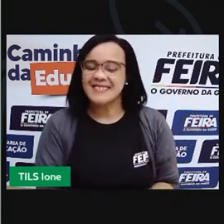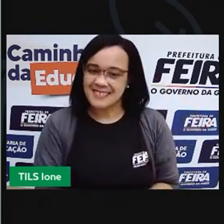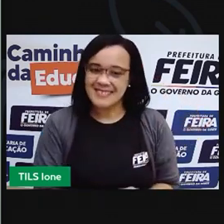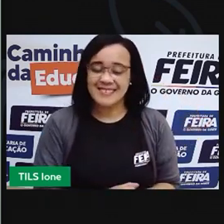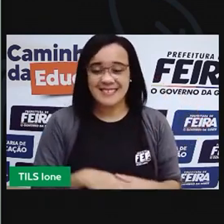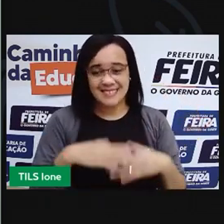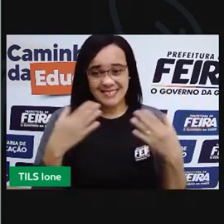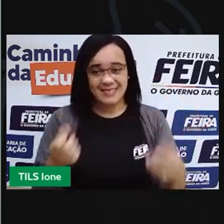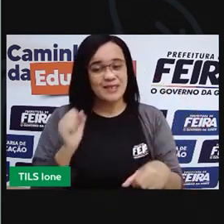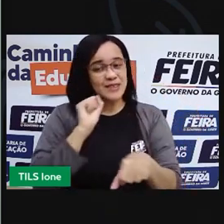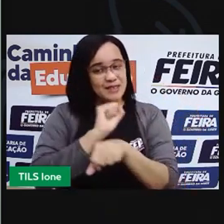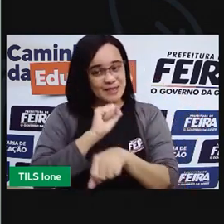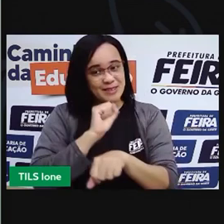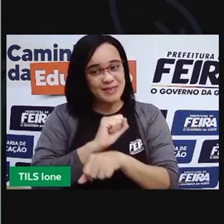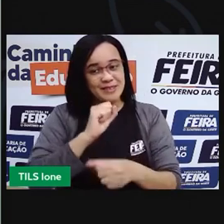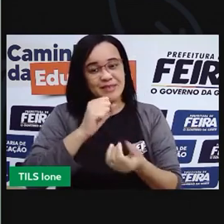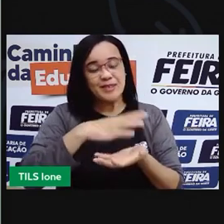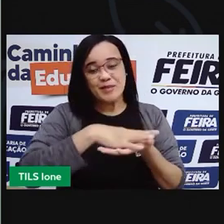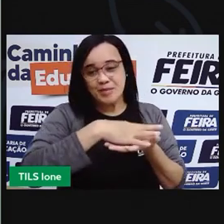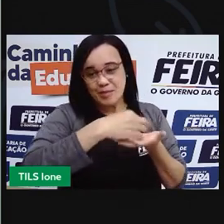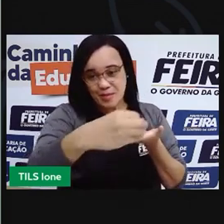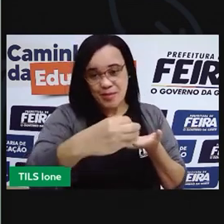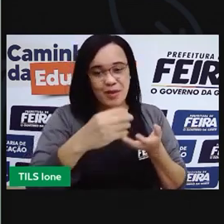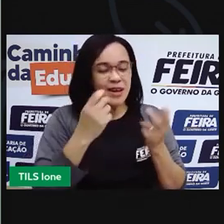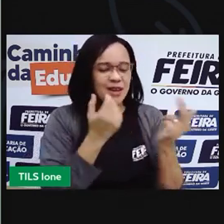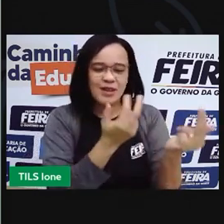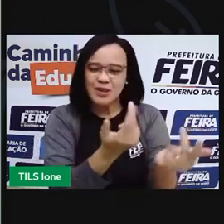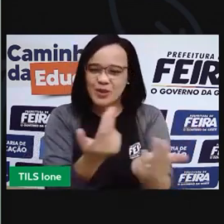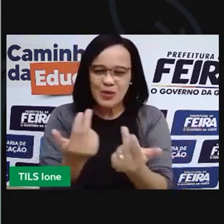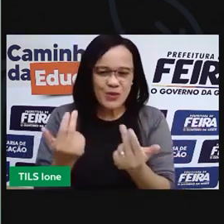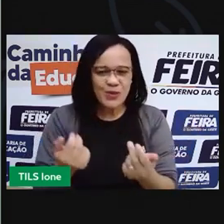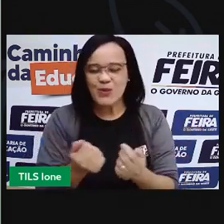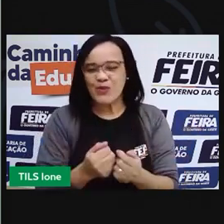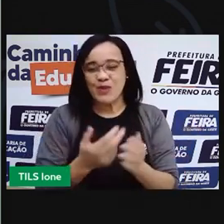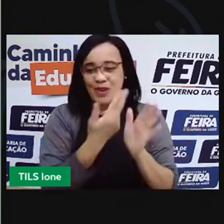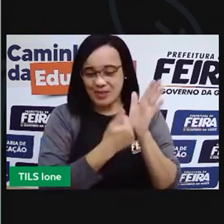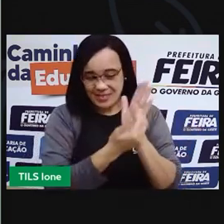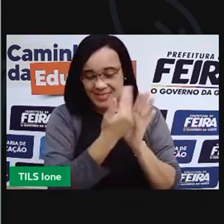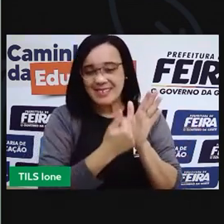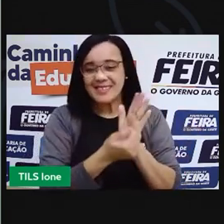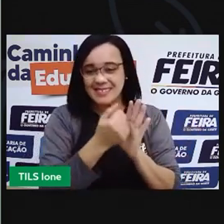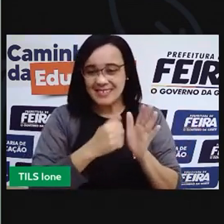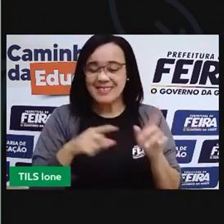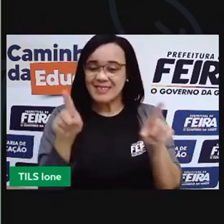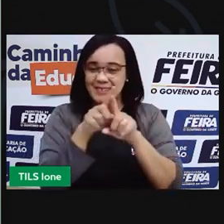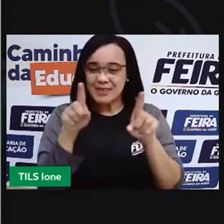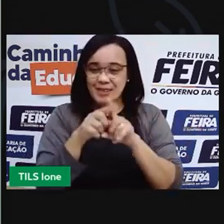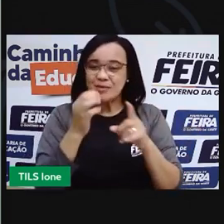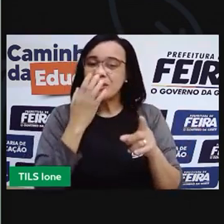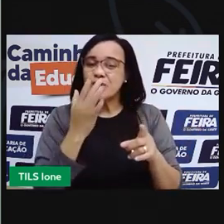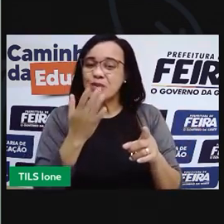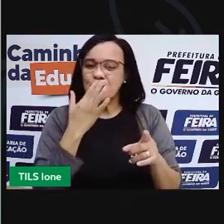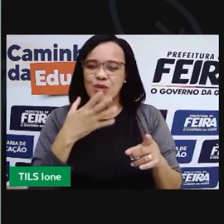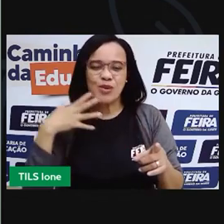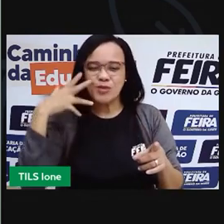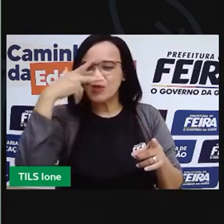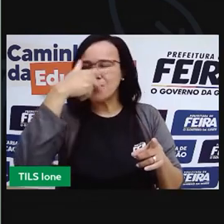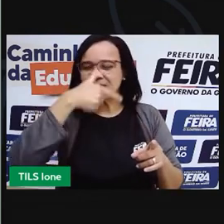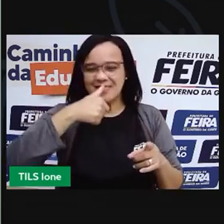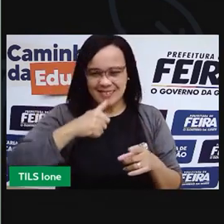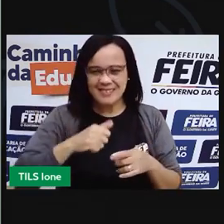Espero que você consiga reproduzir aí essa dobradura em casa, consiga pintar ela, deixar bem colorida, bem